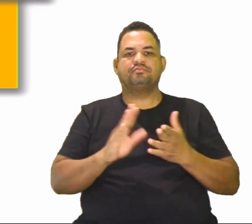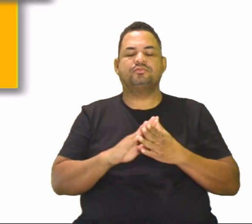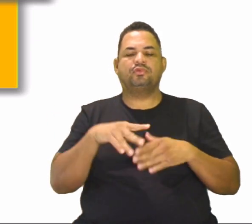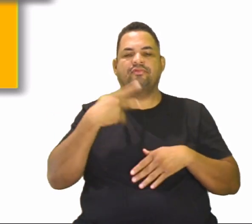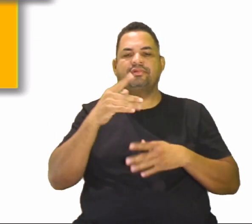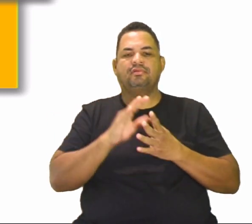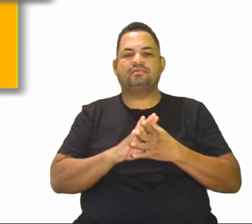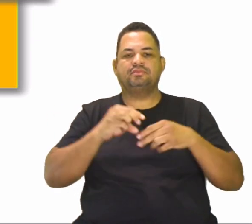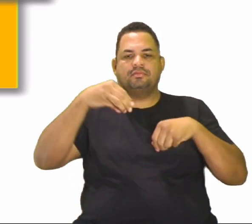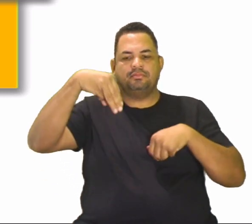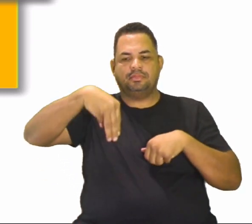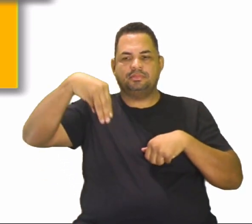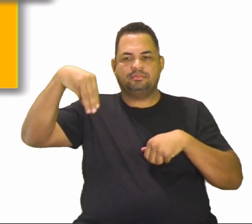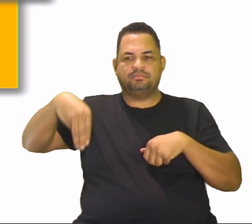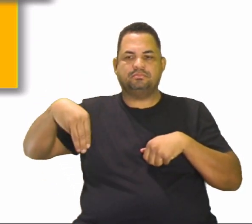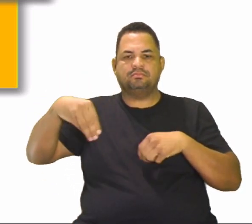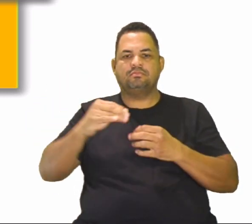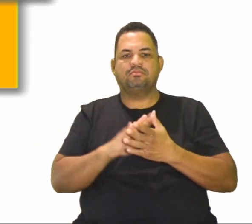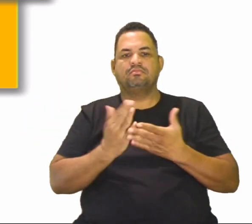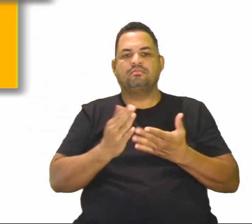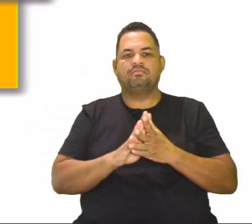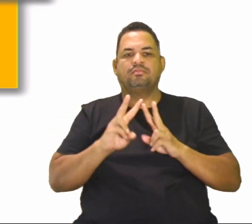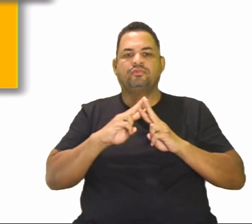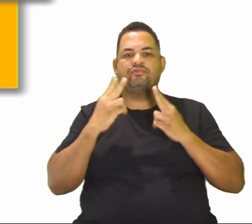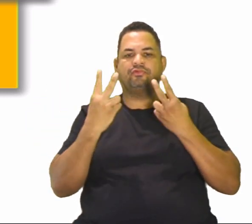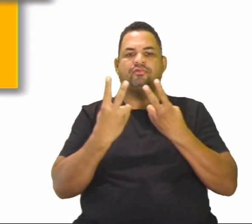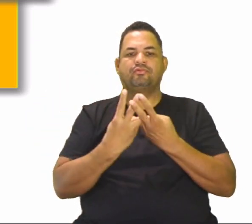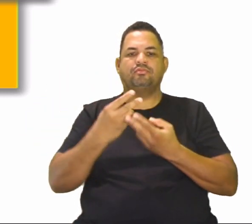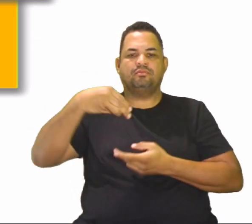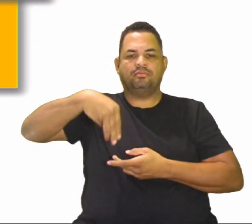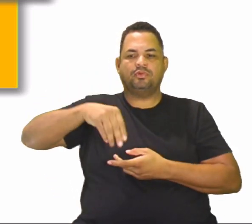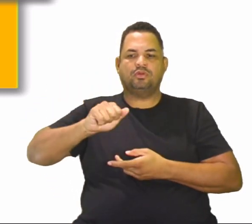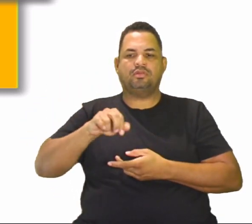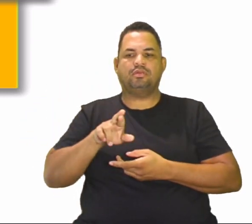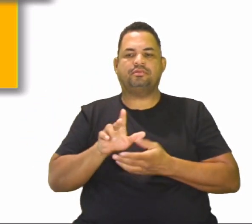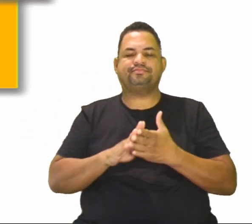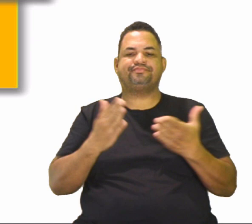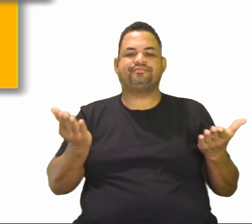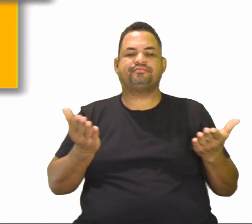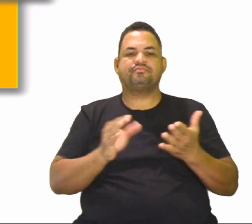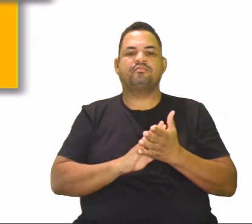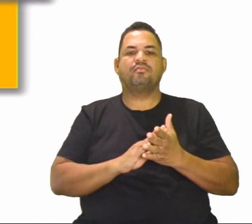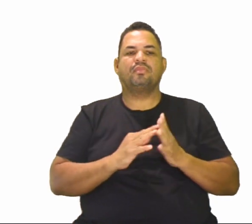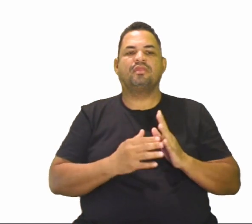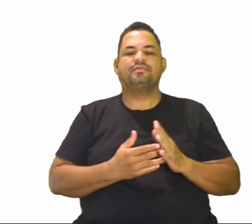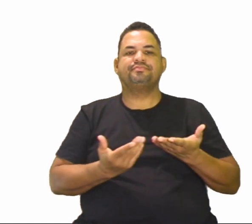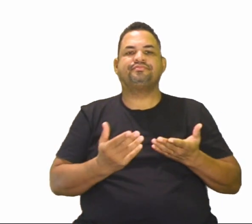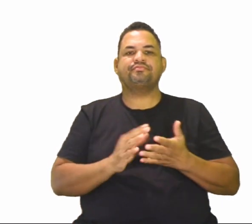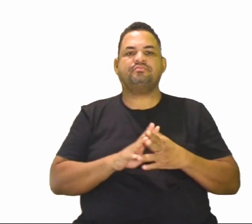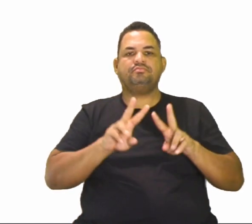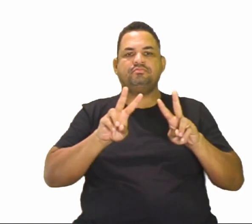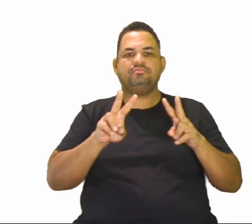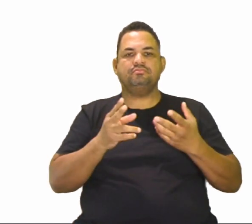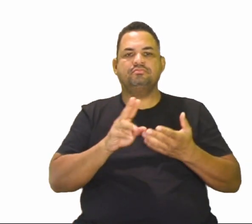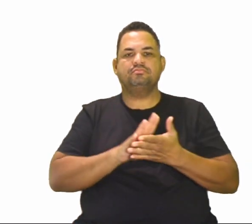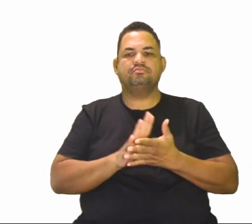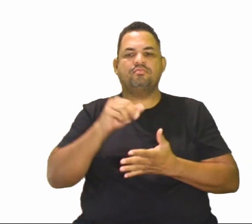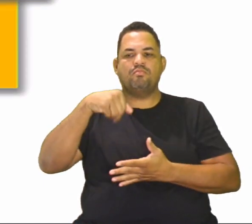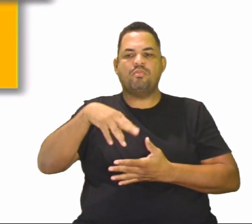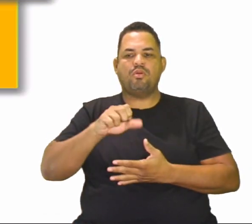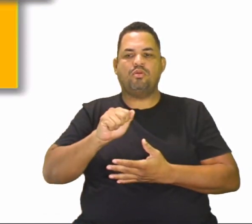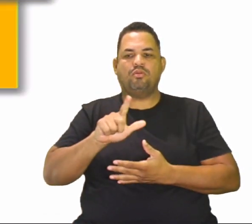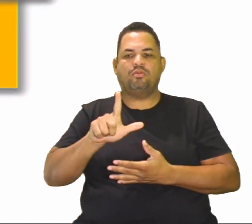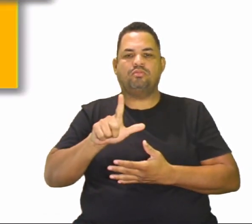massa molar e volume molar, a gente se refere ao denominado